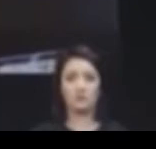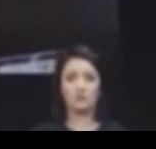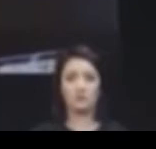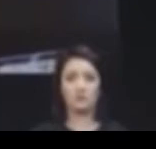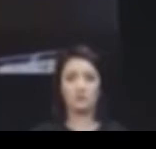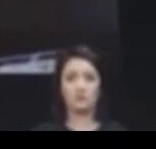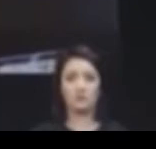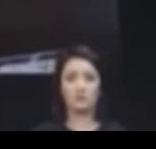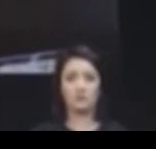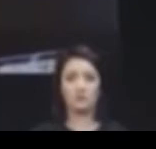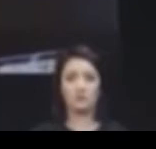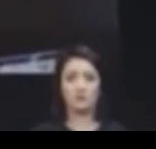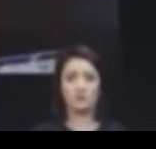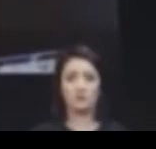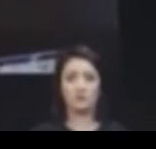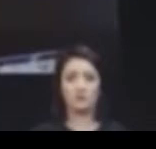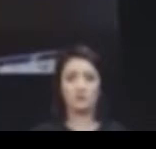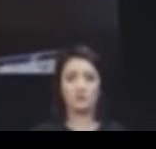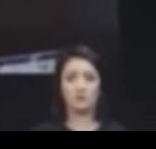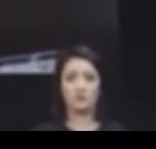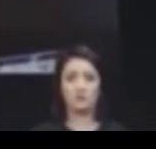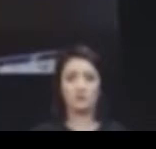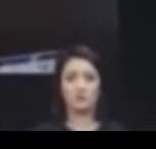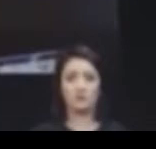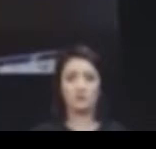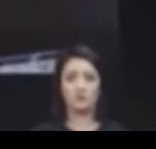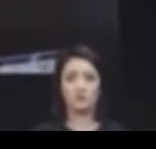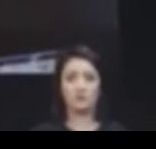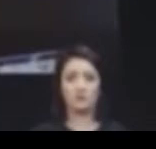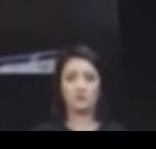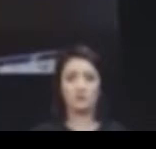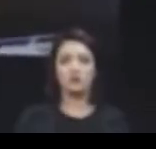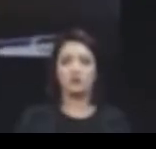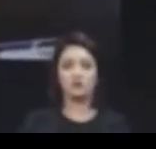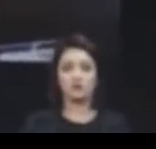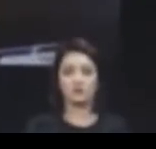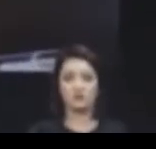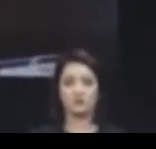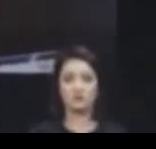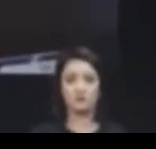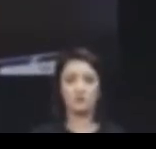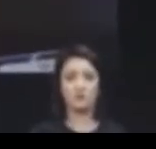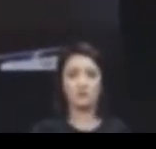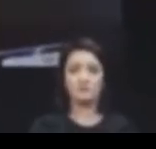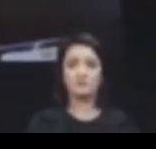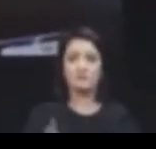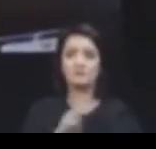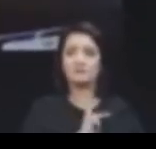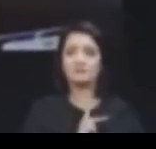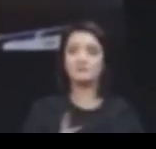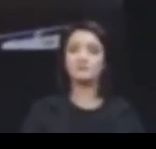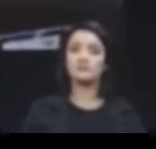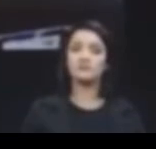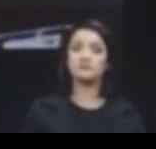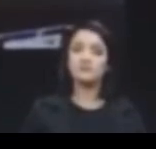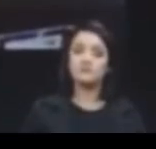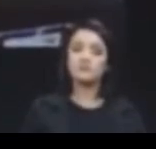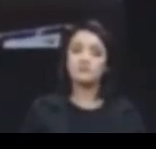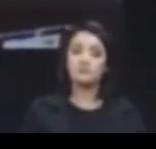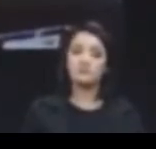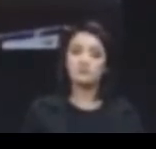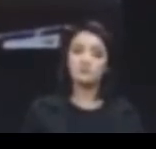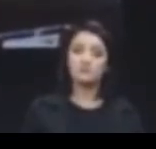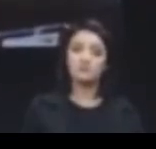funcionar durante a crise da pandemia do Covid-19. Que o presidente da República dispõe